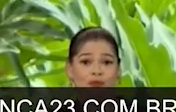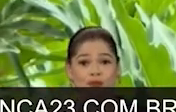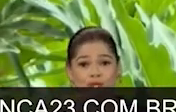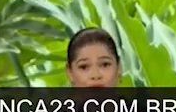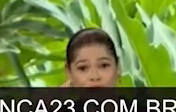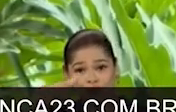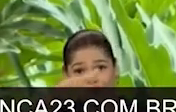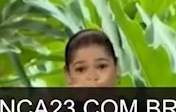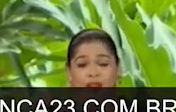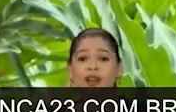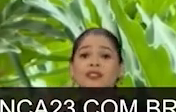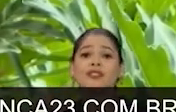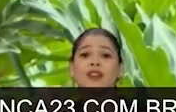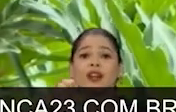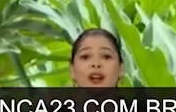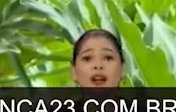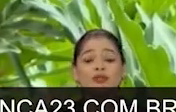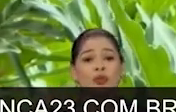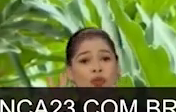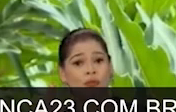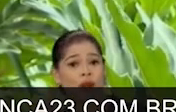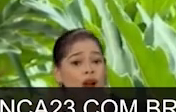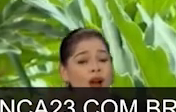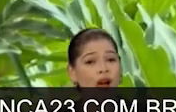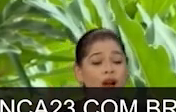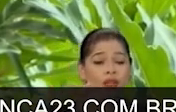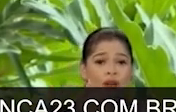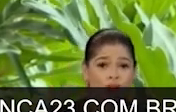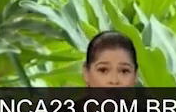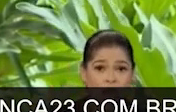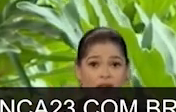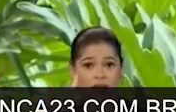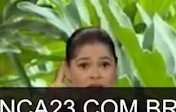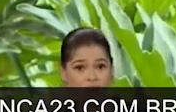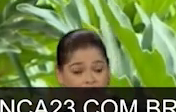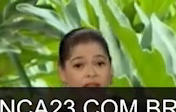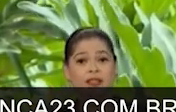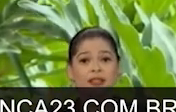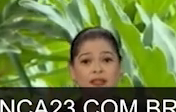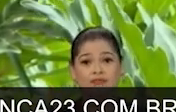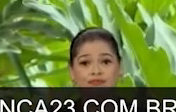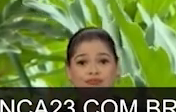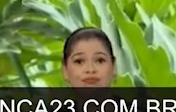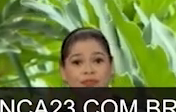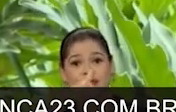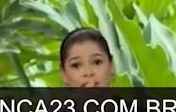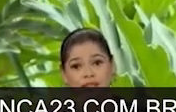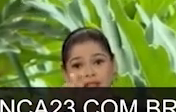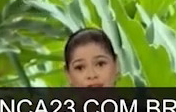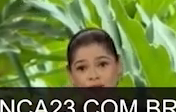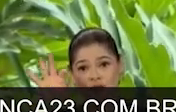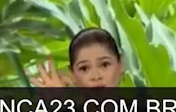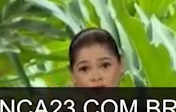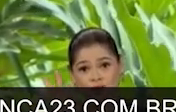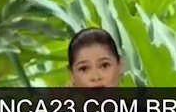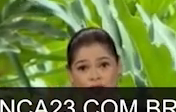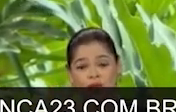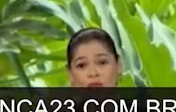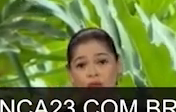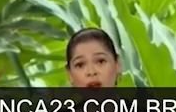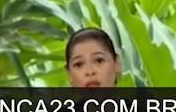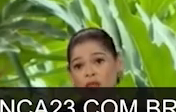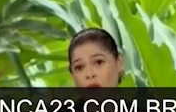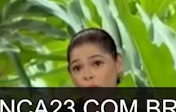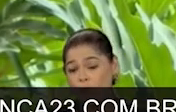estados, companheiros e ex-companheiros das vítimas são responsáveis por 75% dos